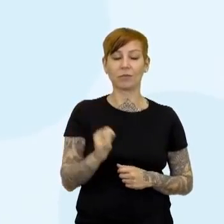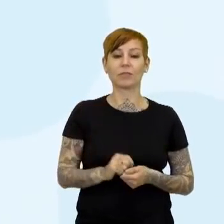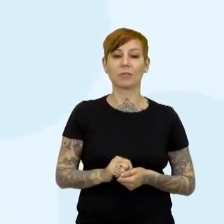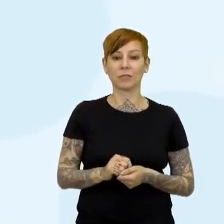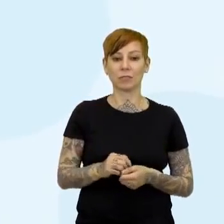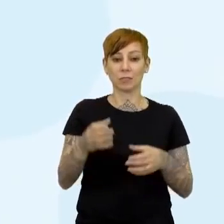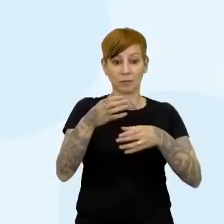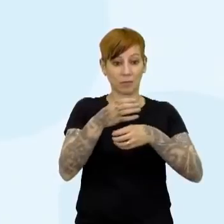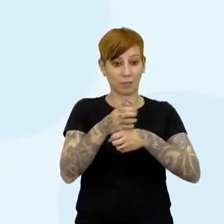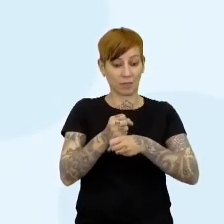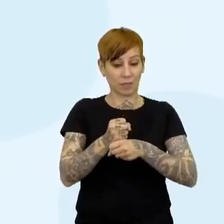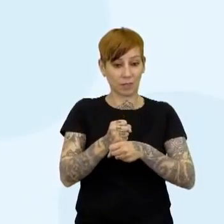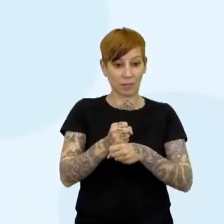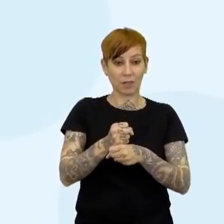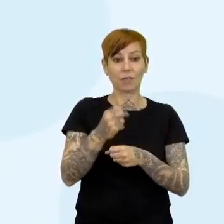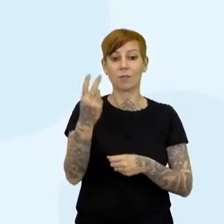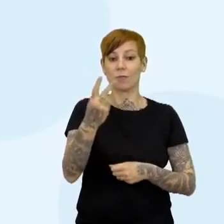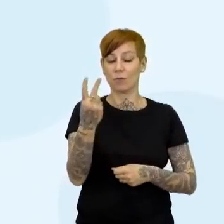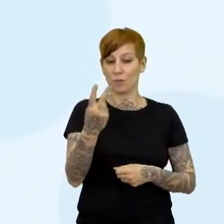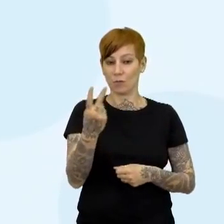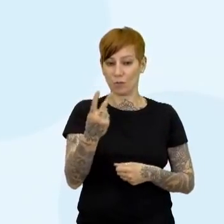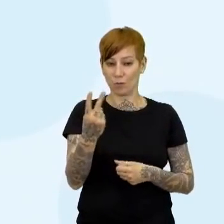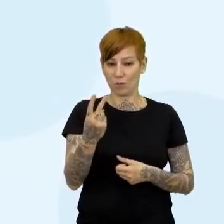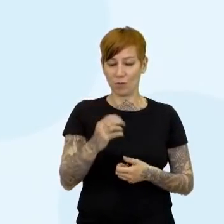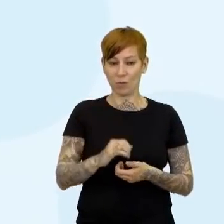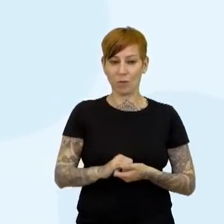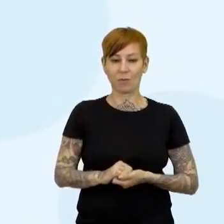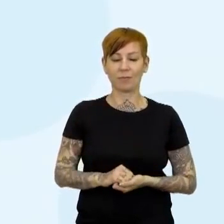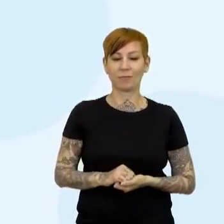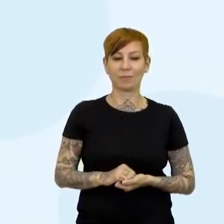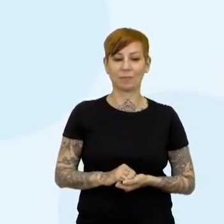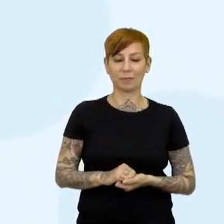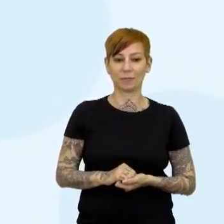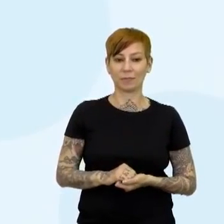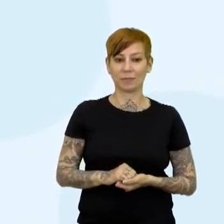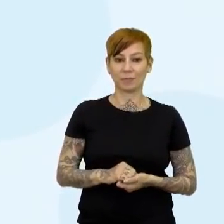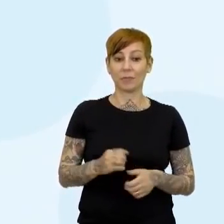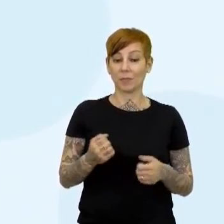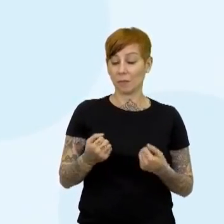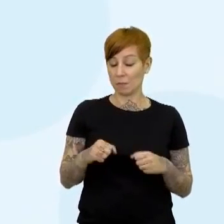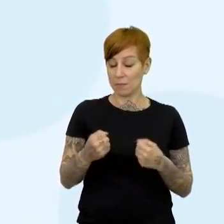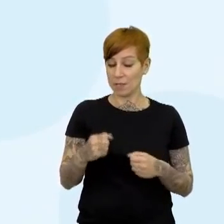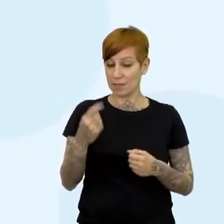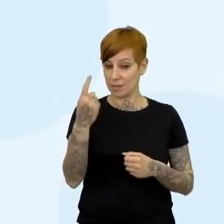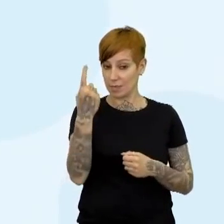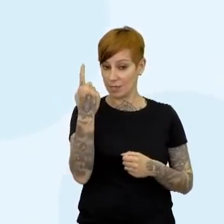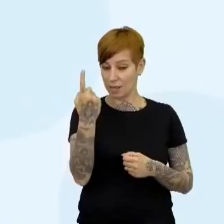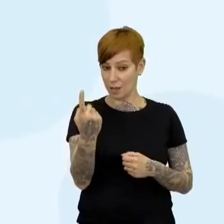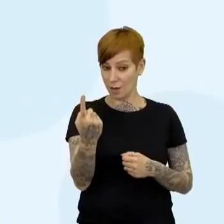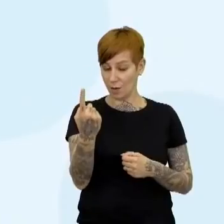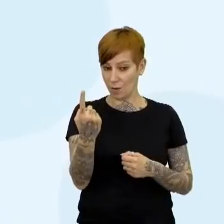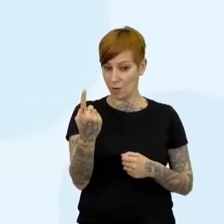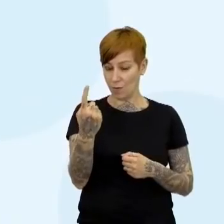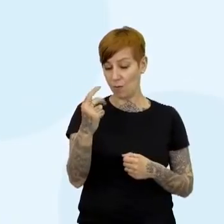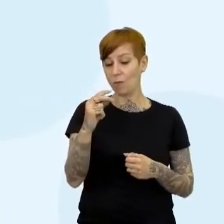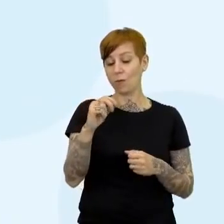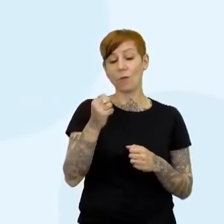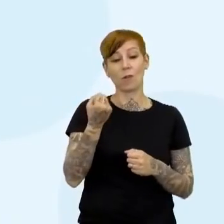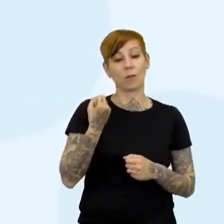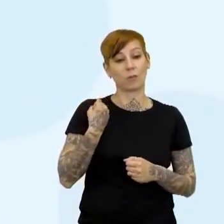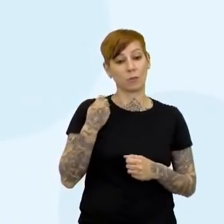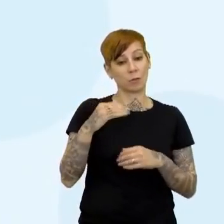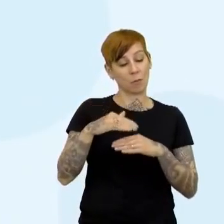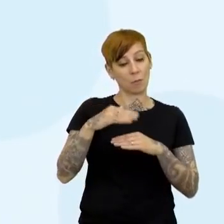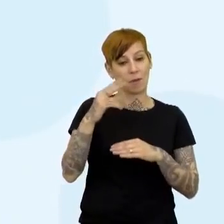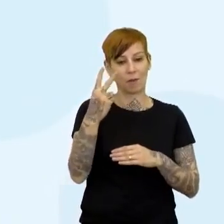Mas ela é uma equação de segundo grau então o critério aqui é que esteja um polinômio e que o expoente maior de seja dois